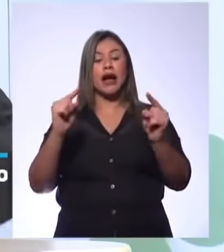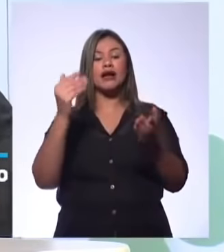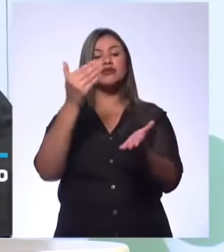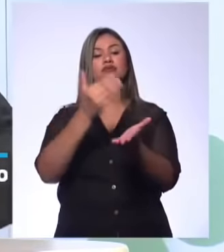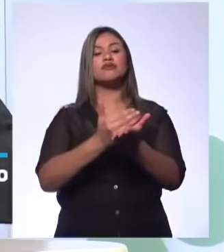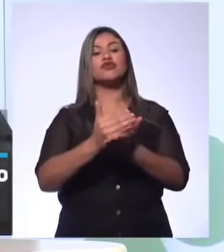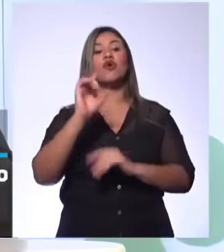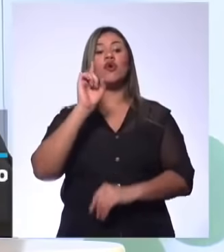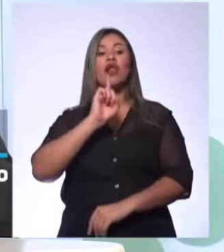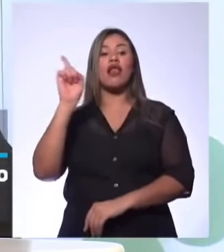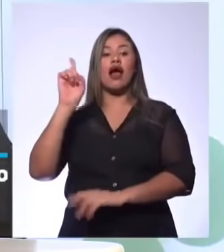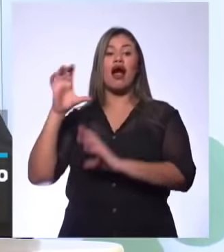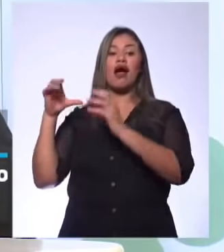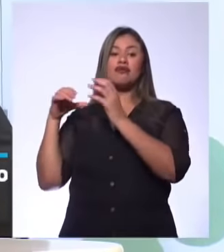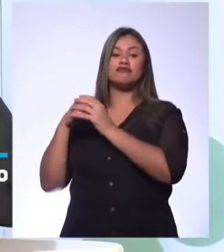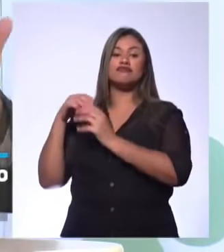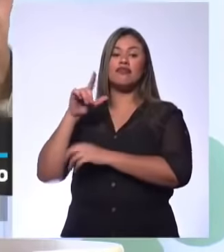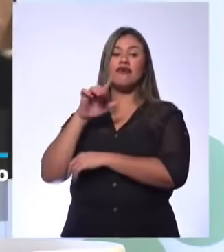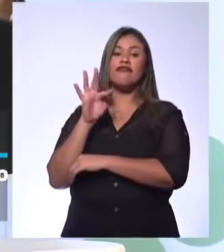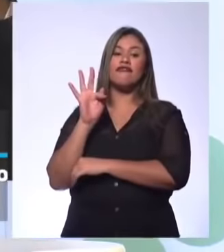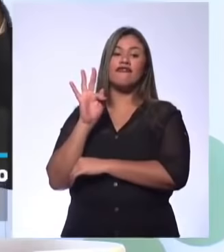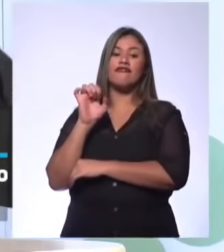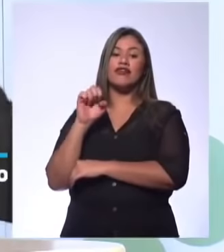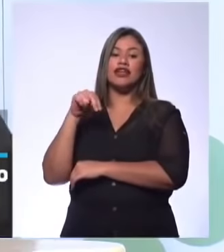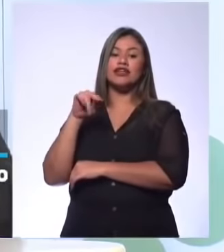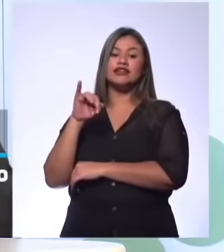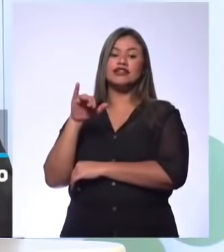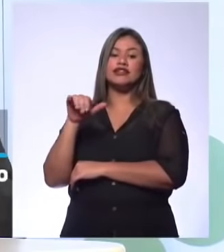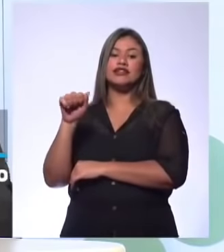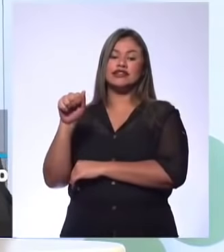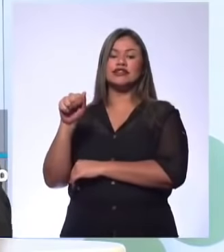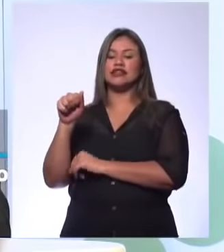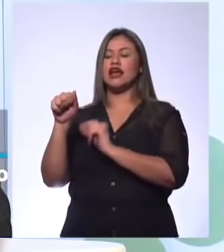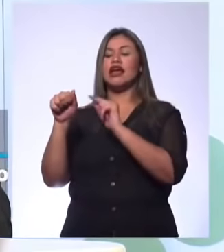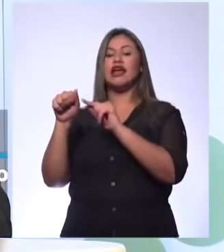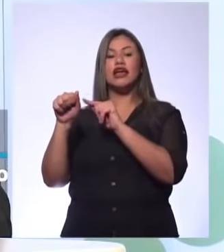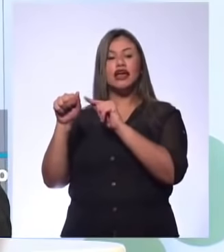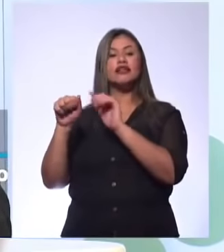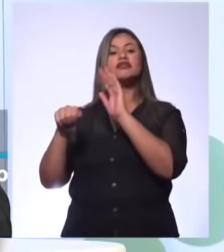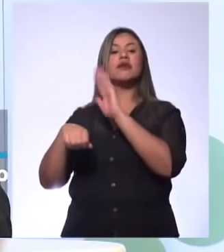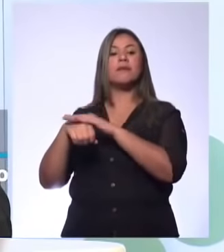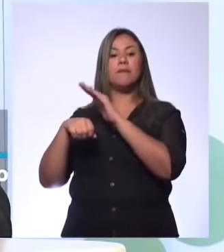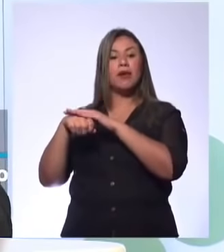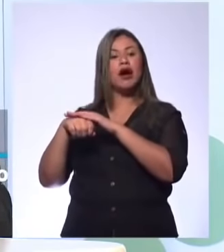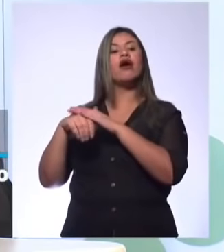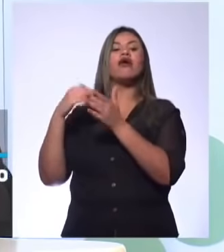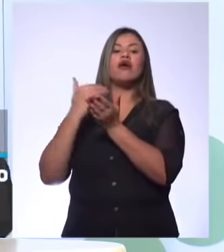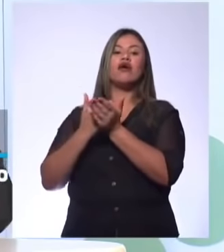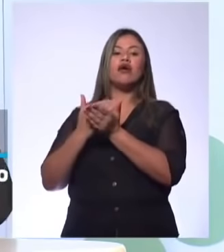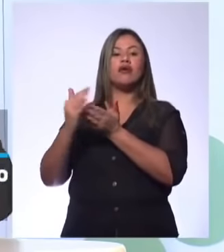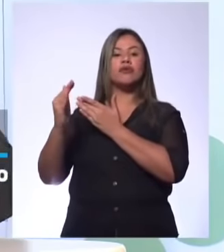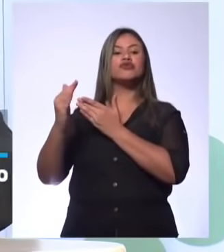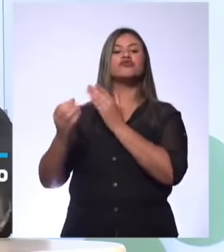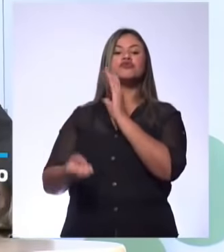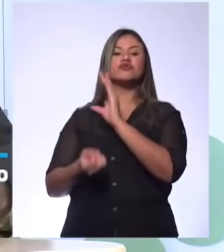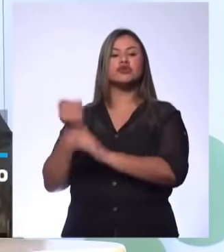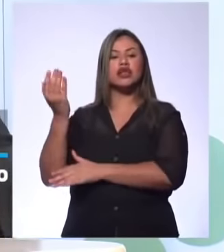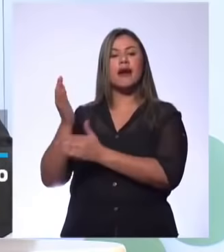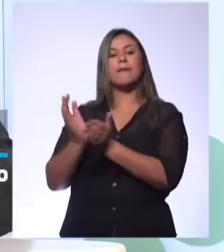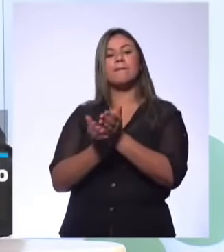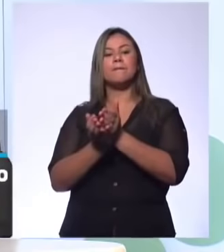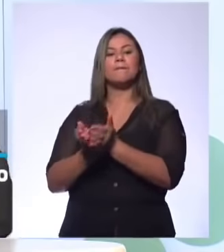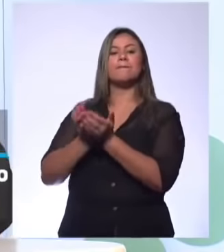né? Então, foram os fenícios lá na história antiga que começaram aí a criar as